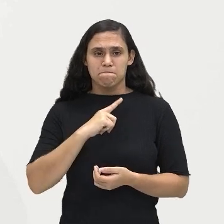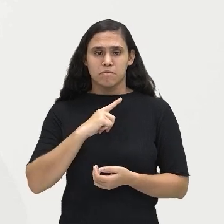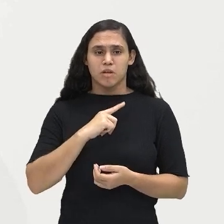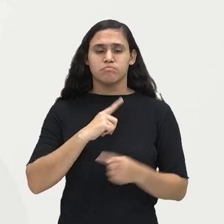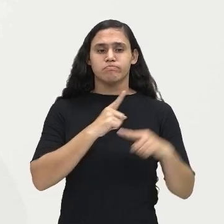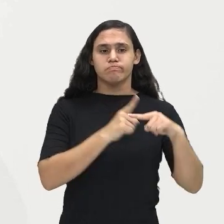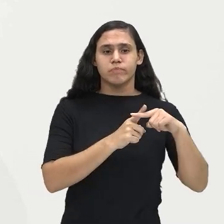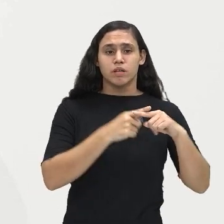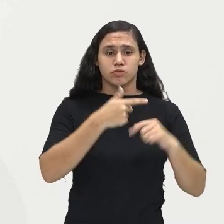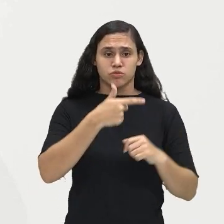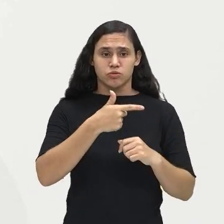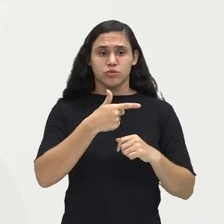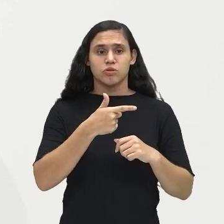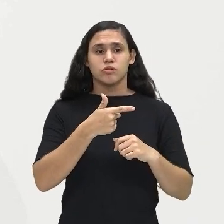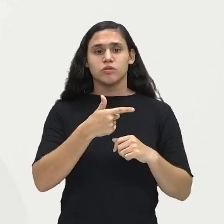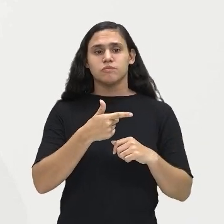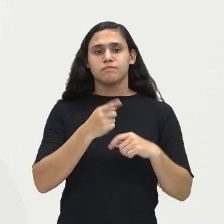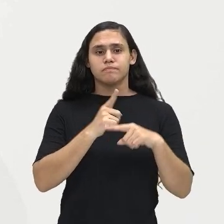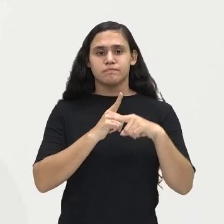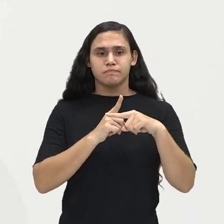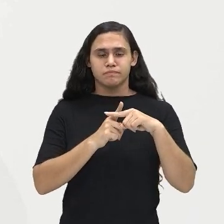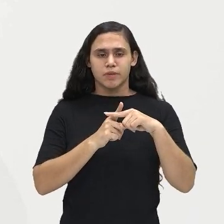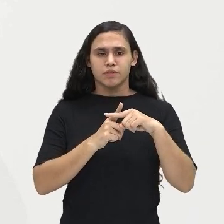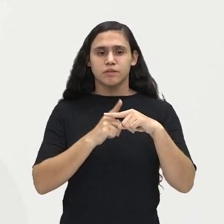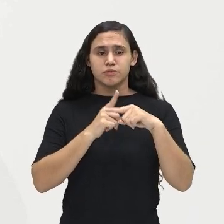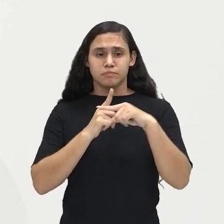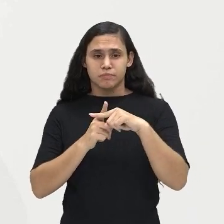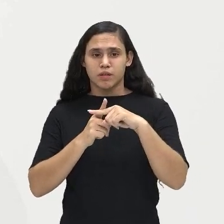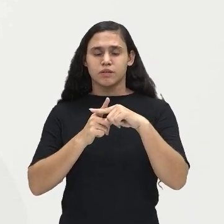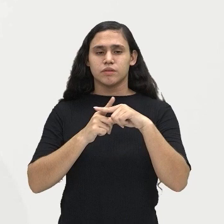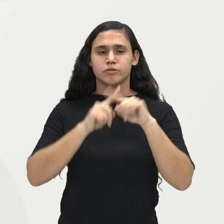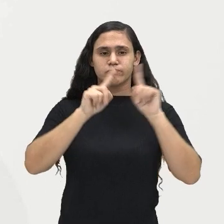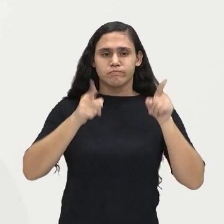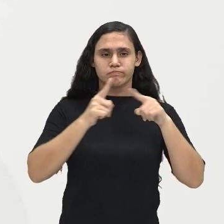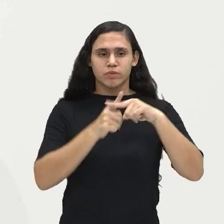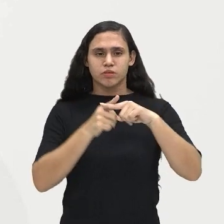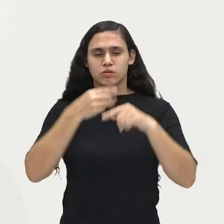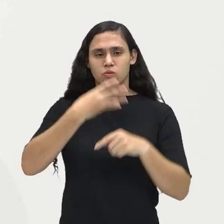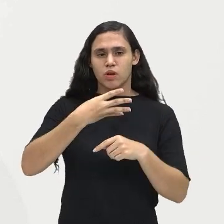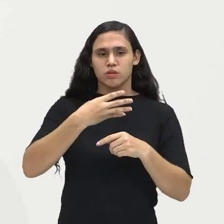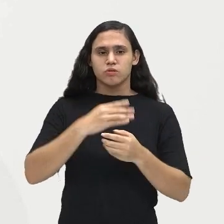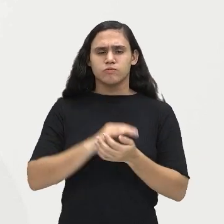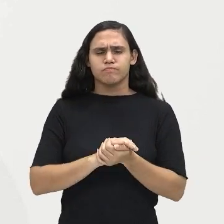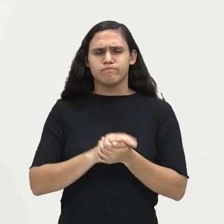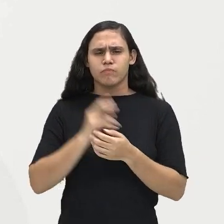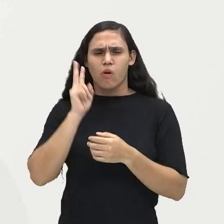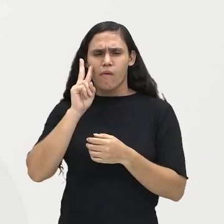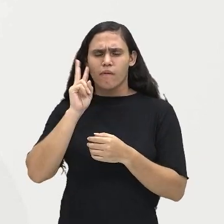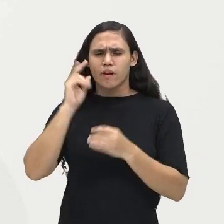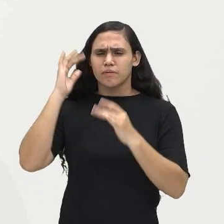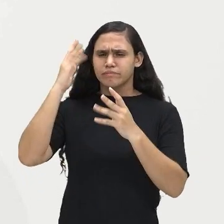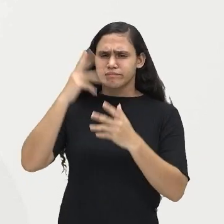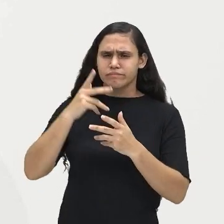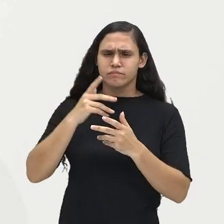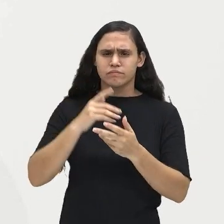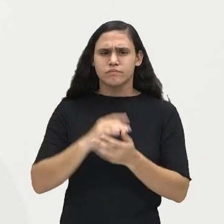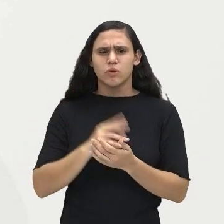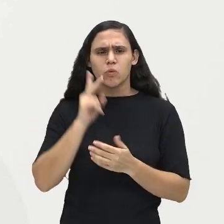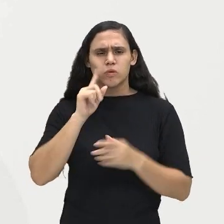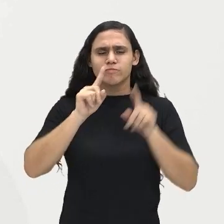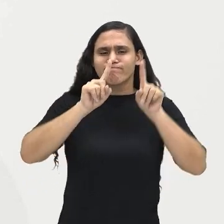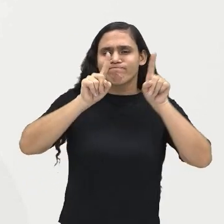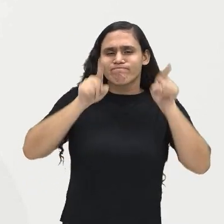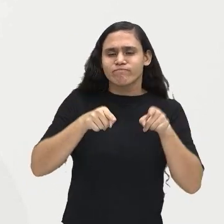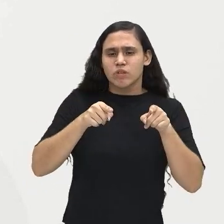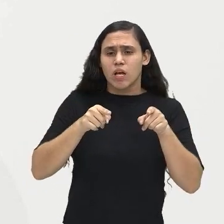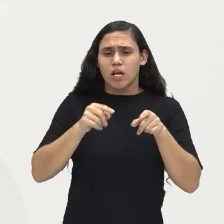2, mais 4. Bom, vamos eliminar os parênteses? O professor falou que se tiver um